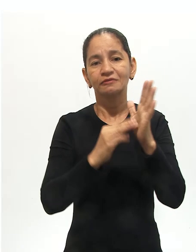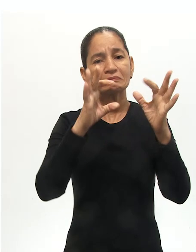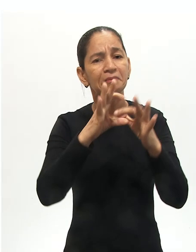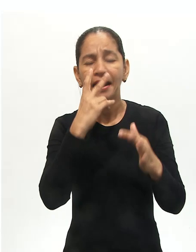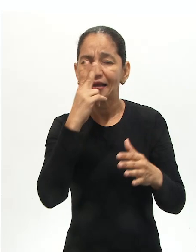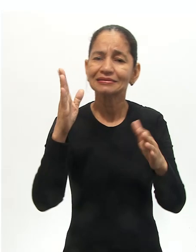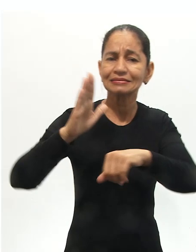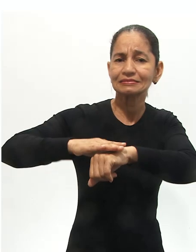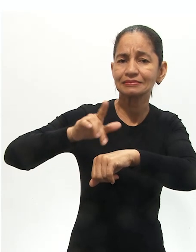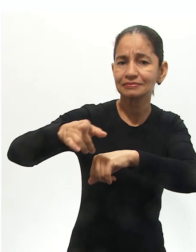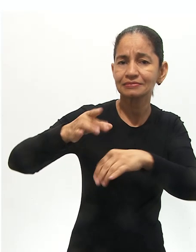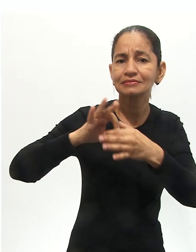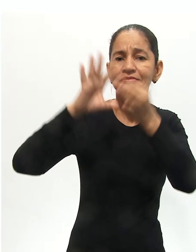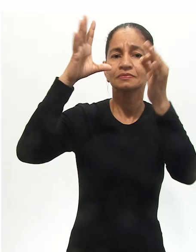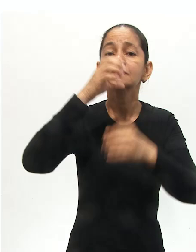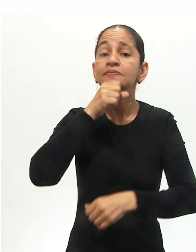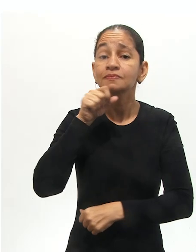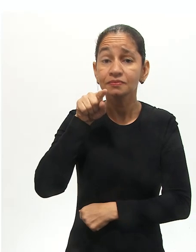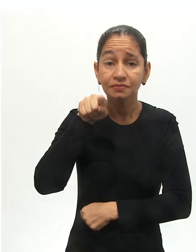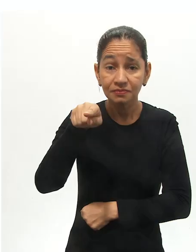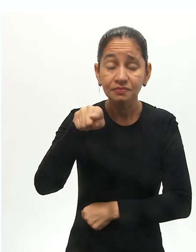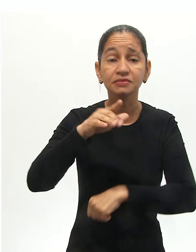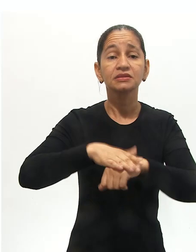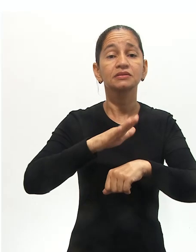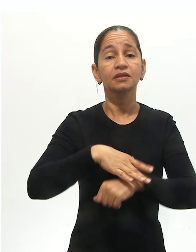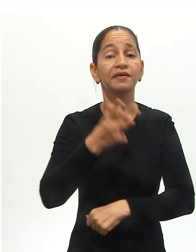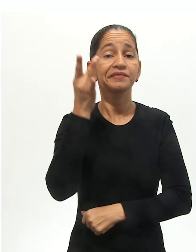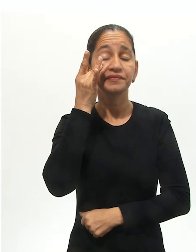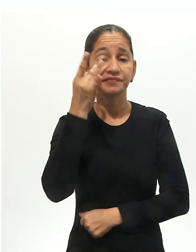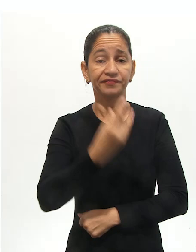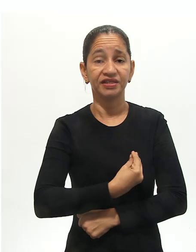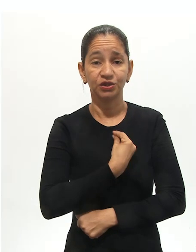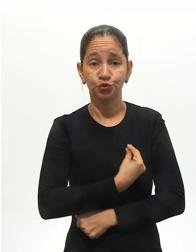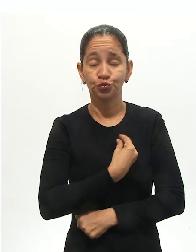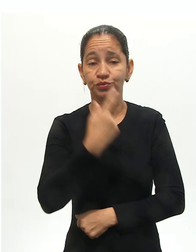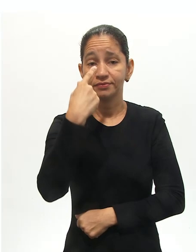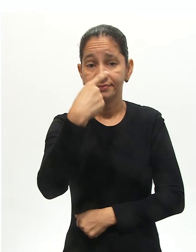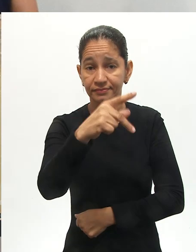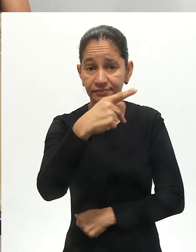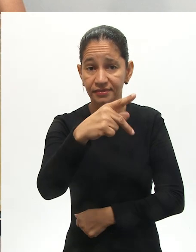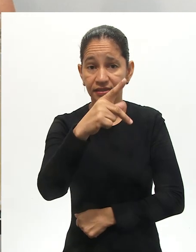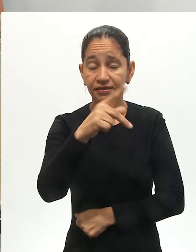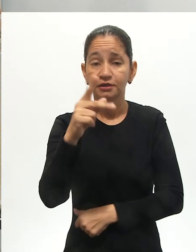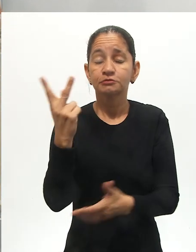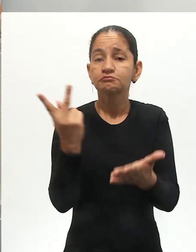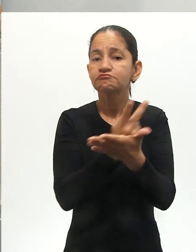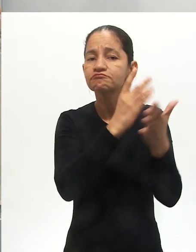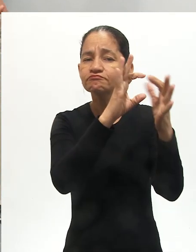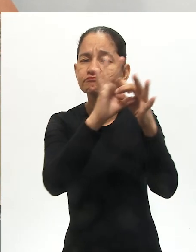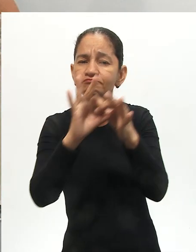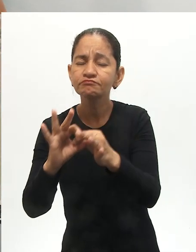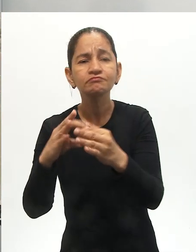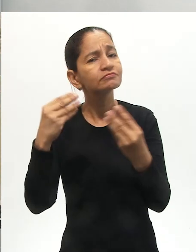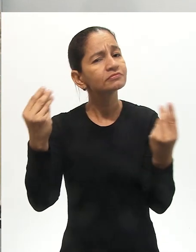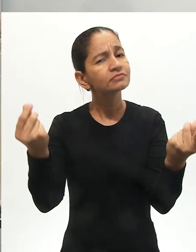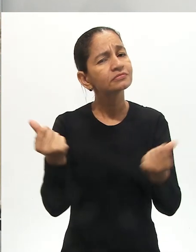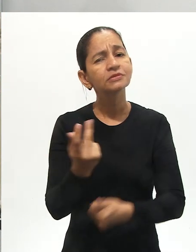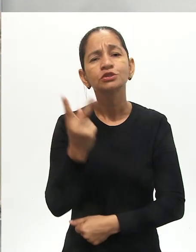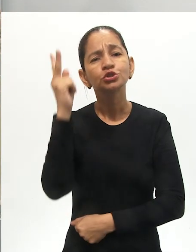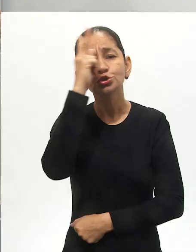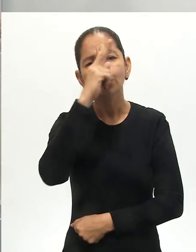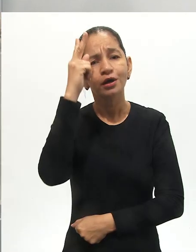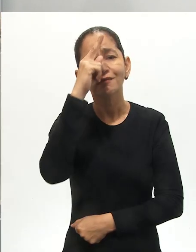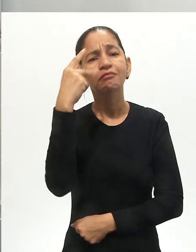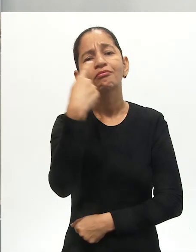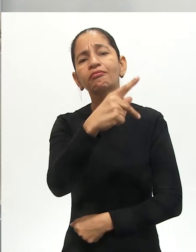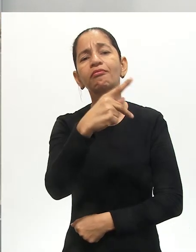método libertário que ele parte da vivência do aluno, ele parte da contextualização da